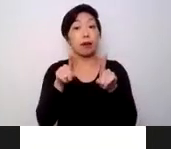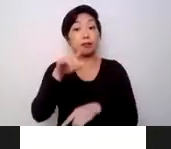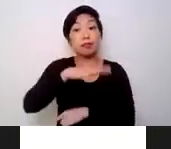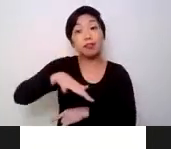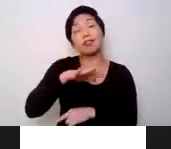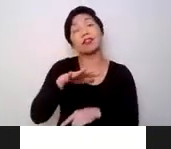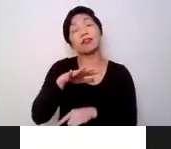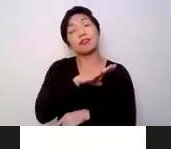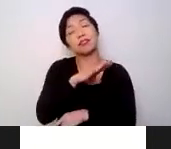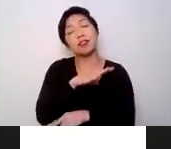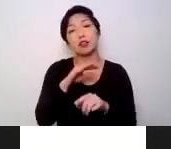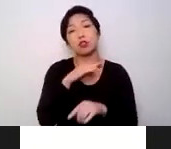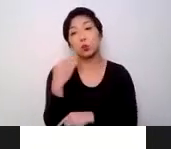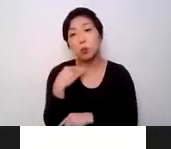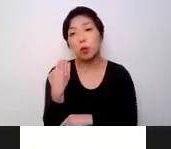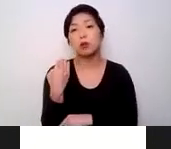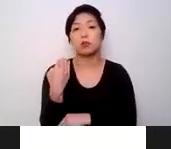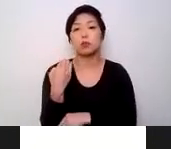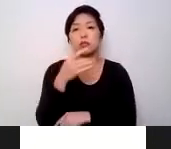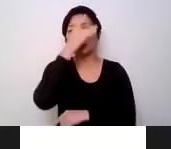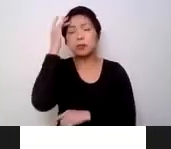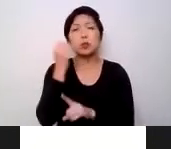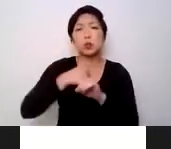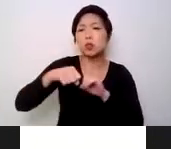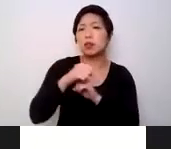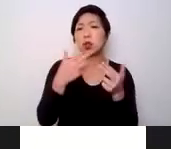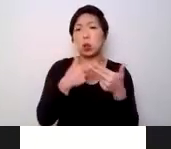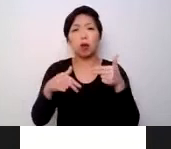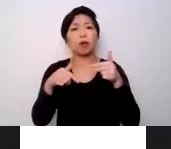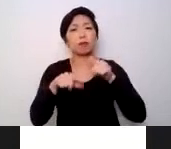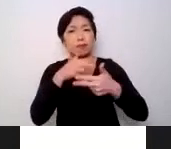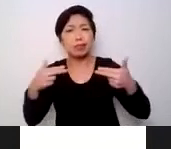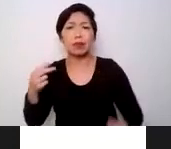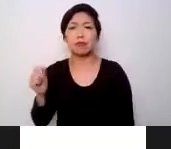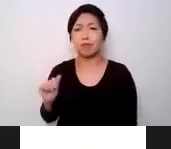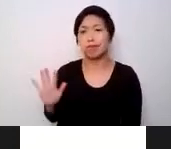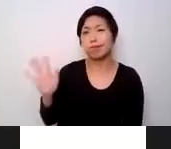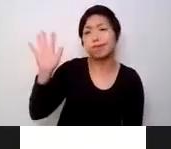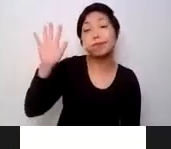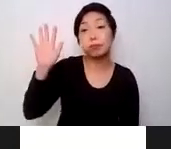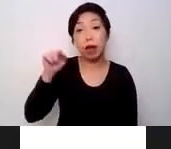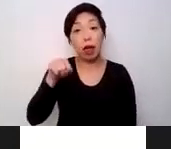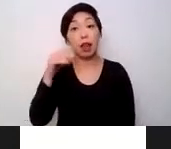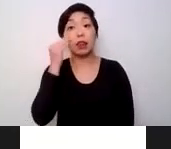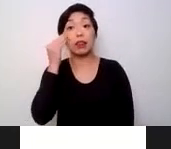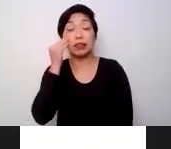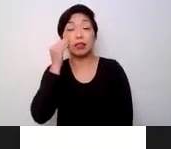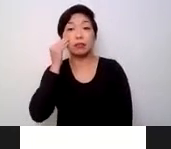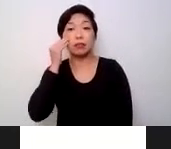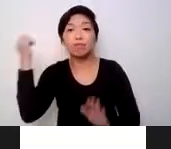inseria granitos mármores bronze ela tentou impactar esse local